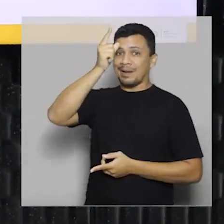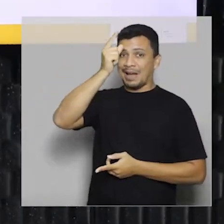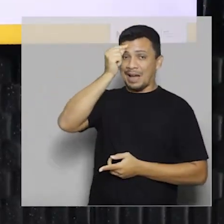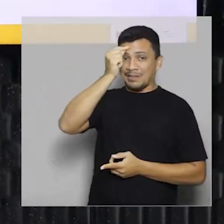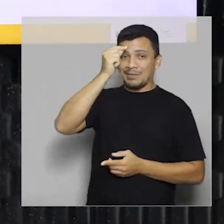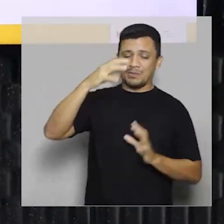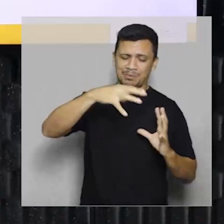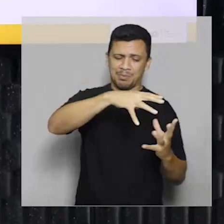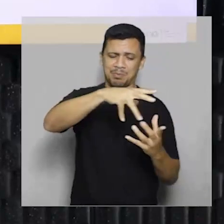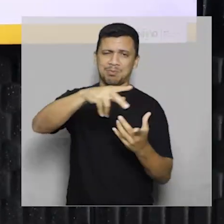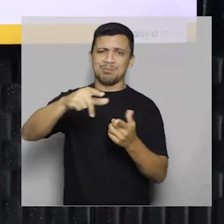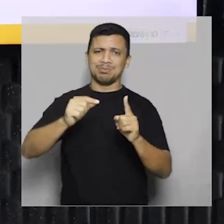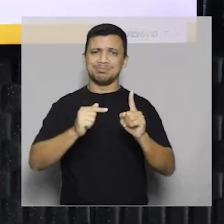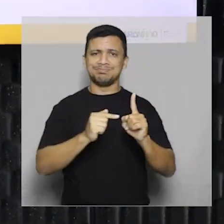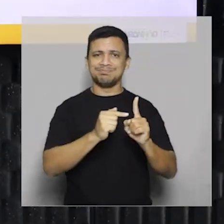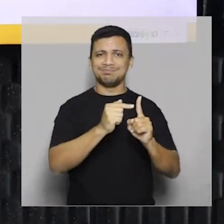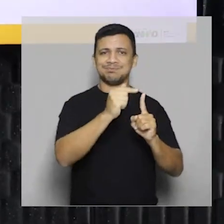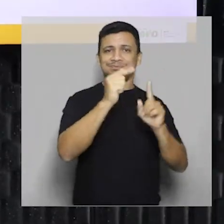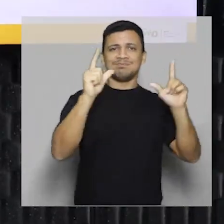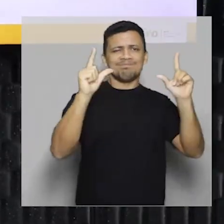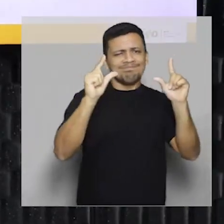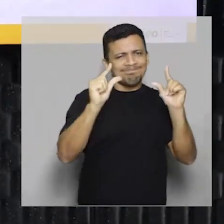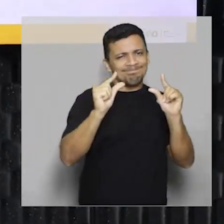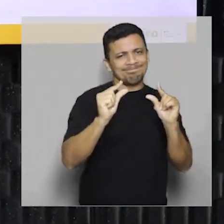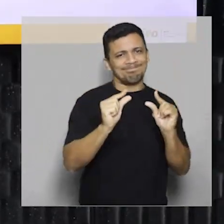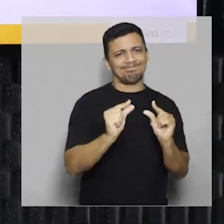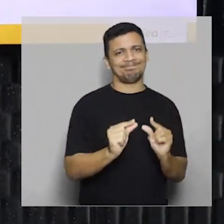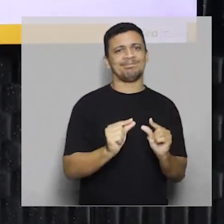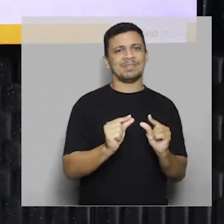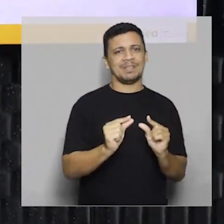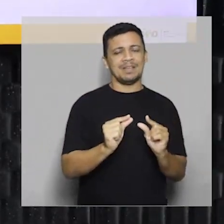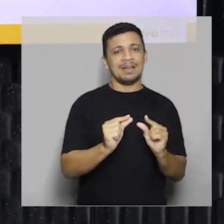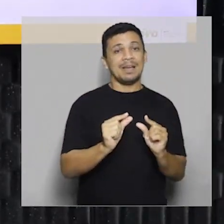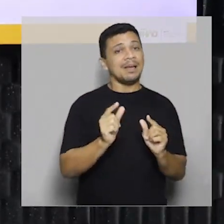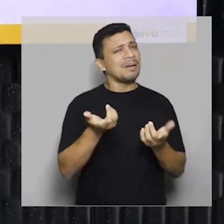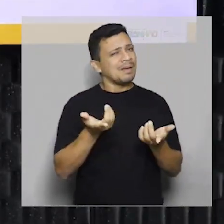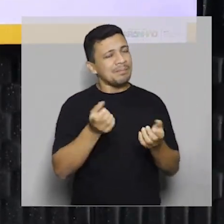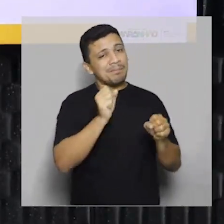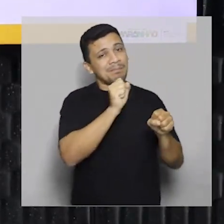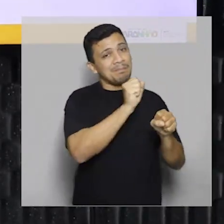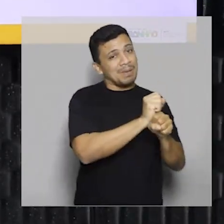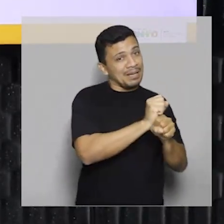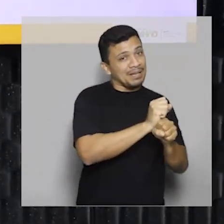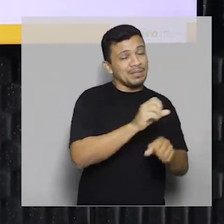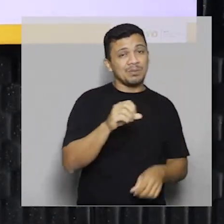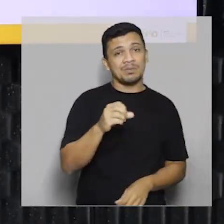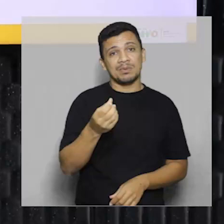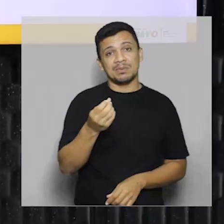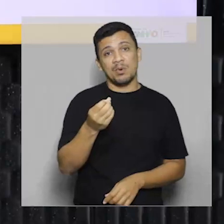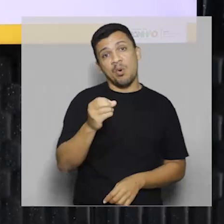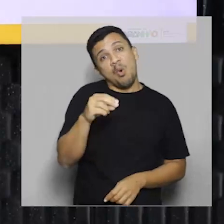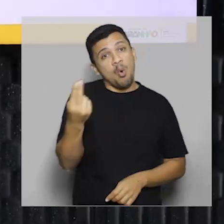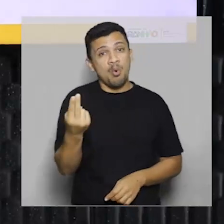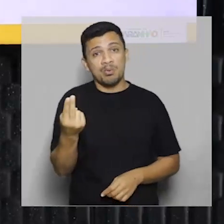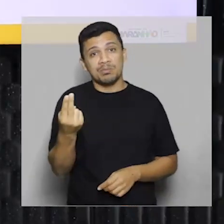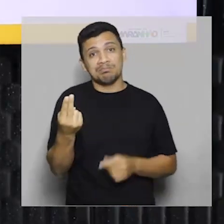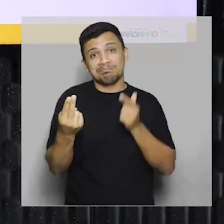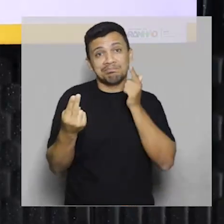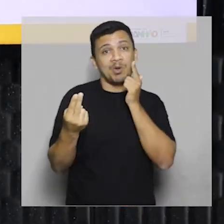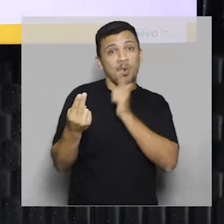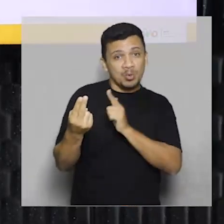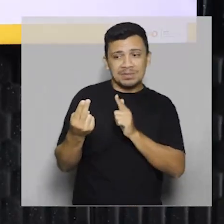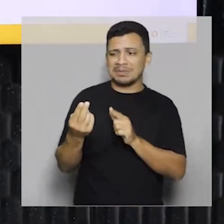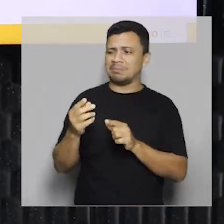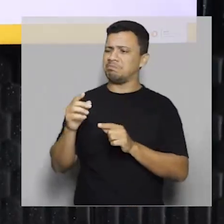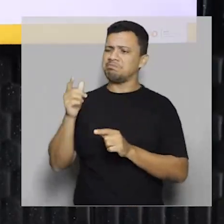o aquecimento global é de uma forma assim dando um freio ou se a gente conseguir um